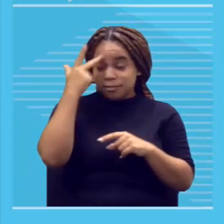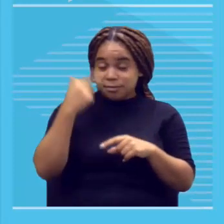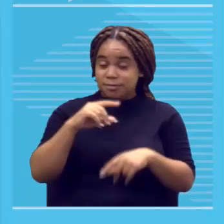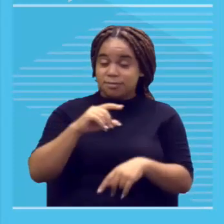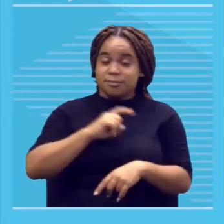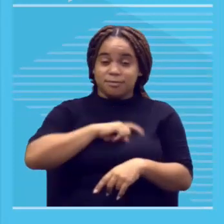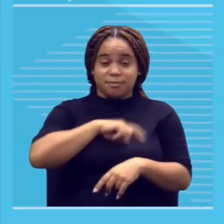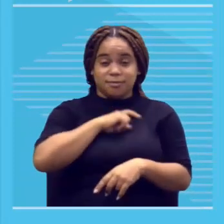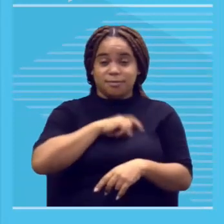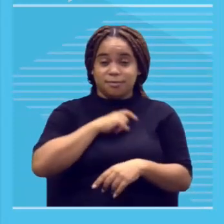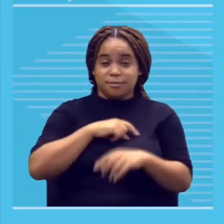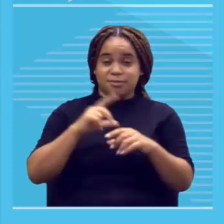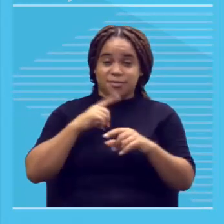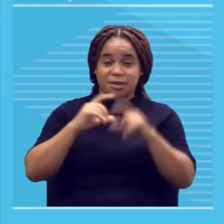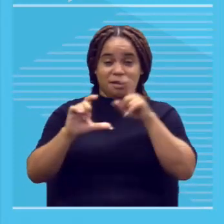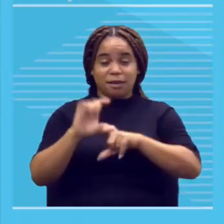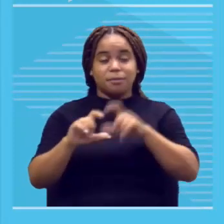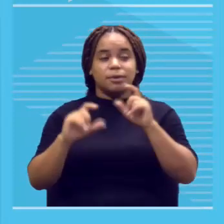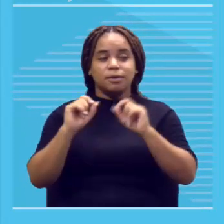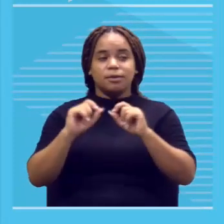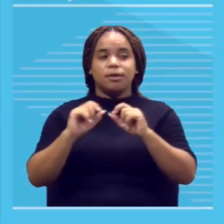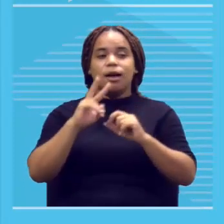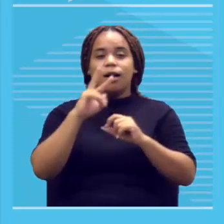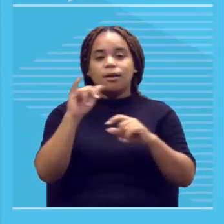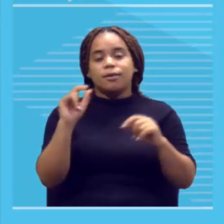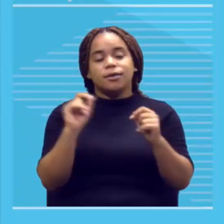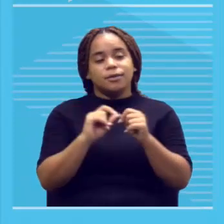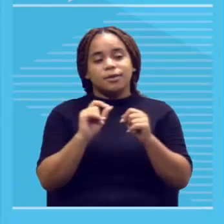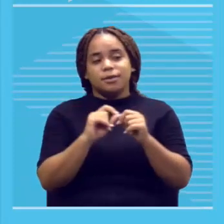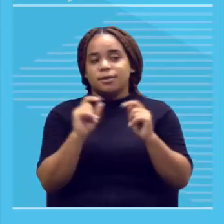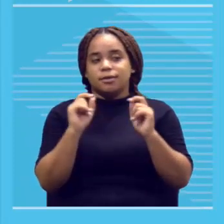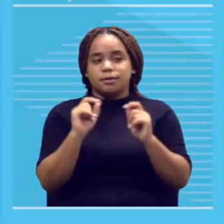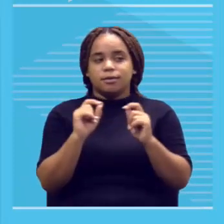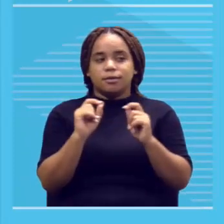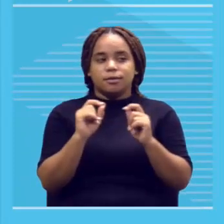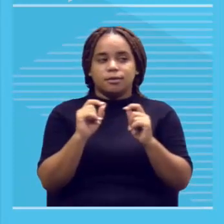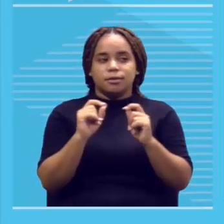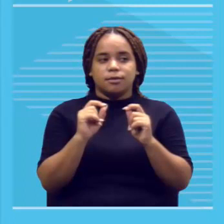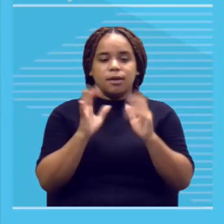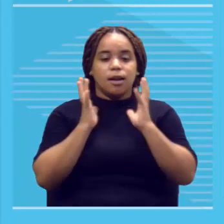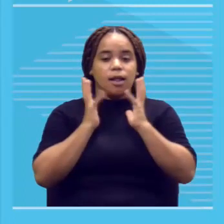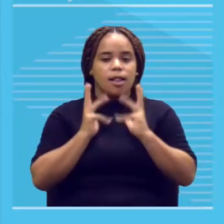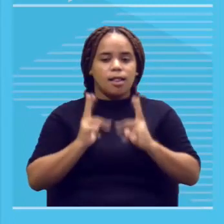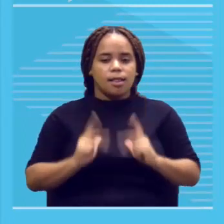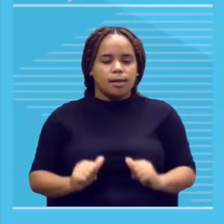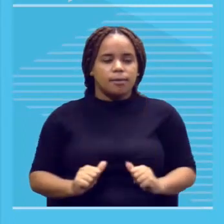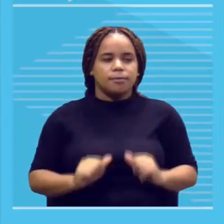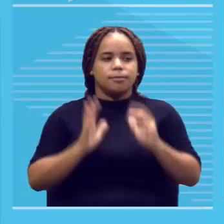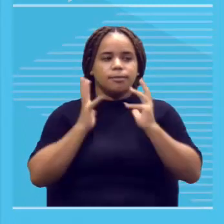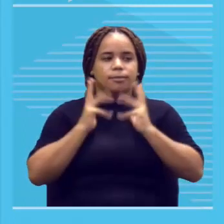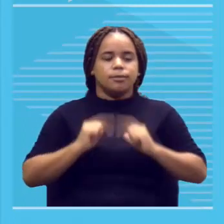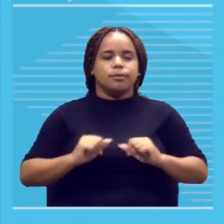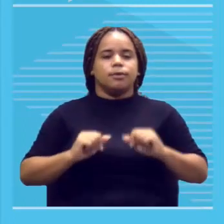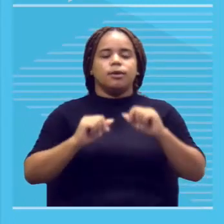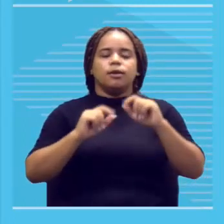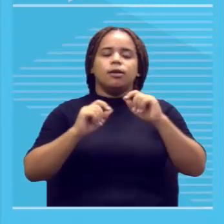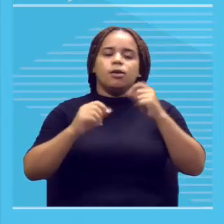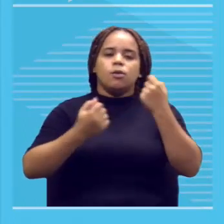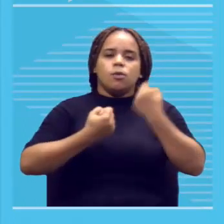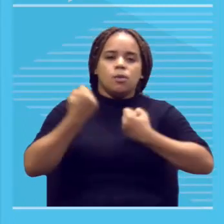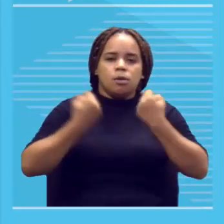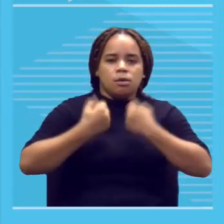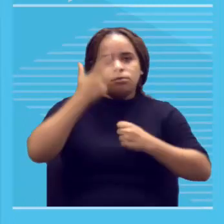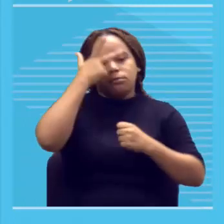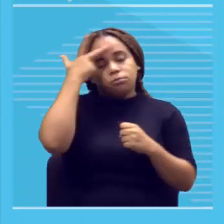Brasil elas vão ter que trabalhar né limpar lavar o carro do fulano